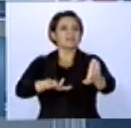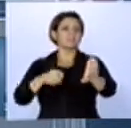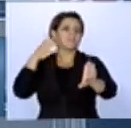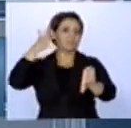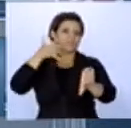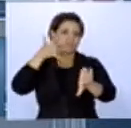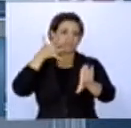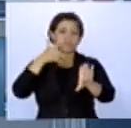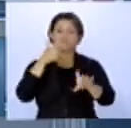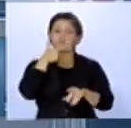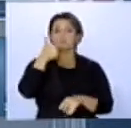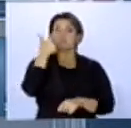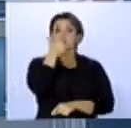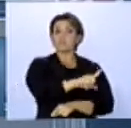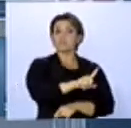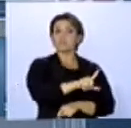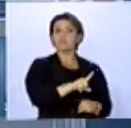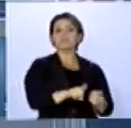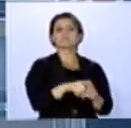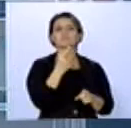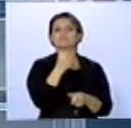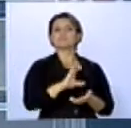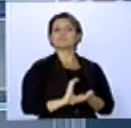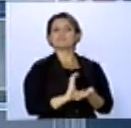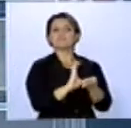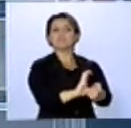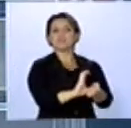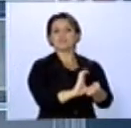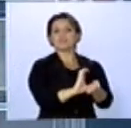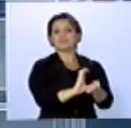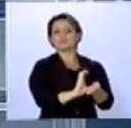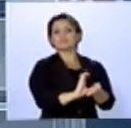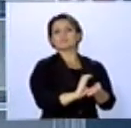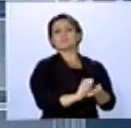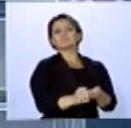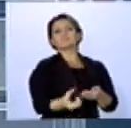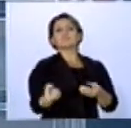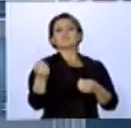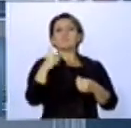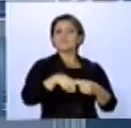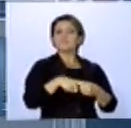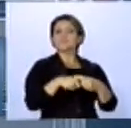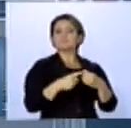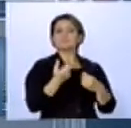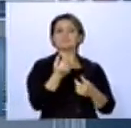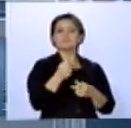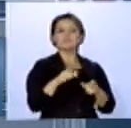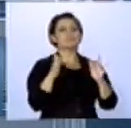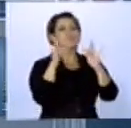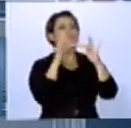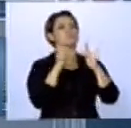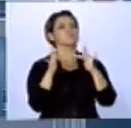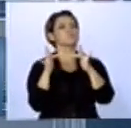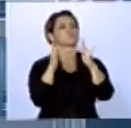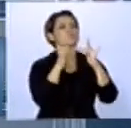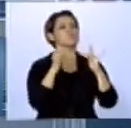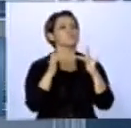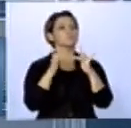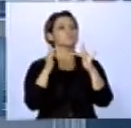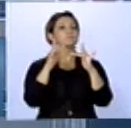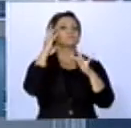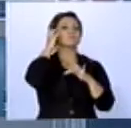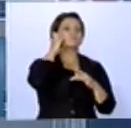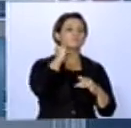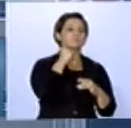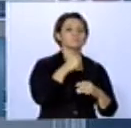conseguem obter determinada quantia voltuosa de recursos por meio do contato da doação de